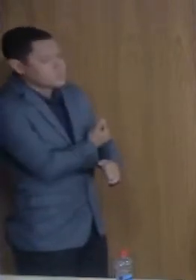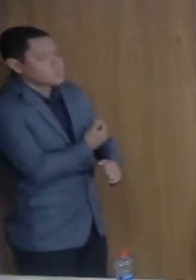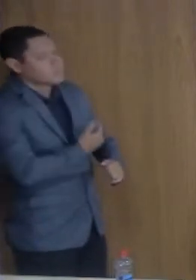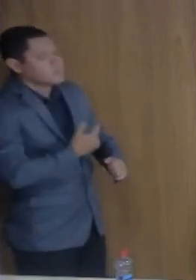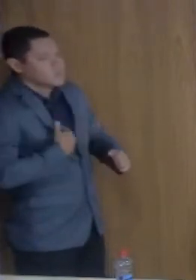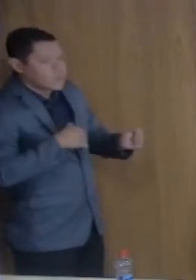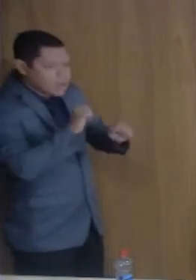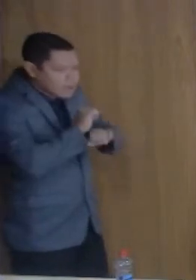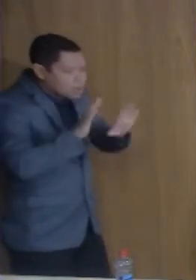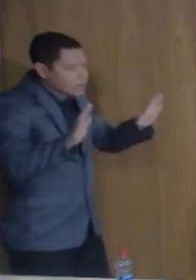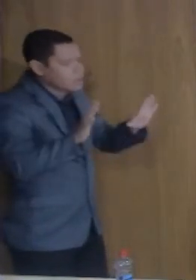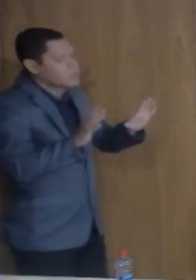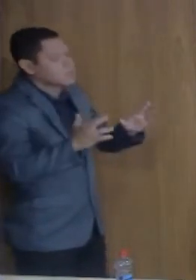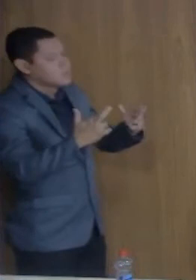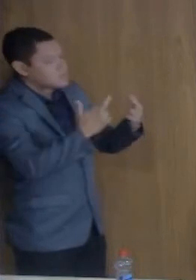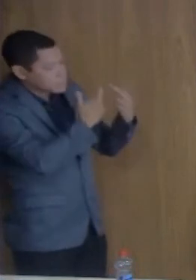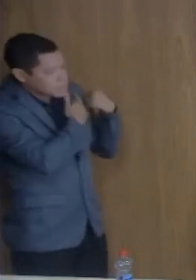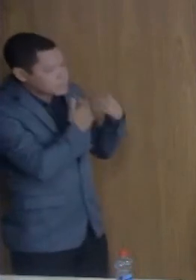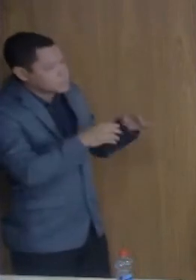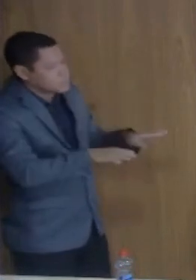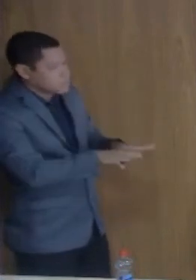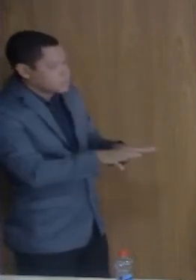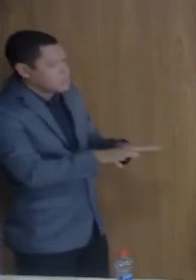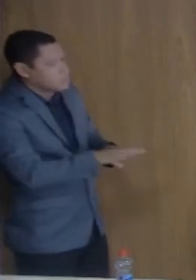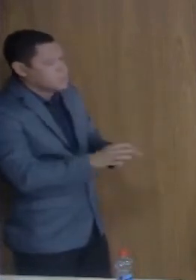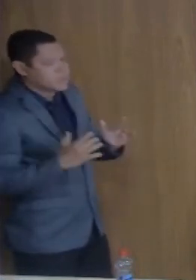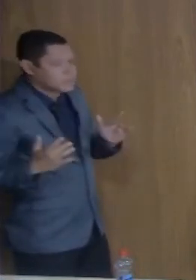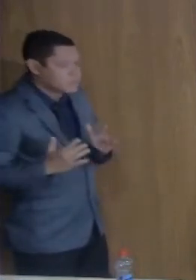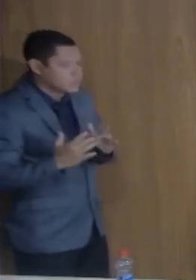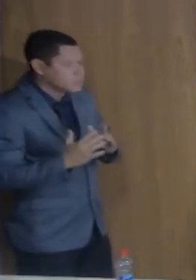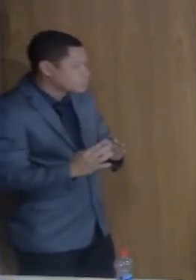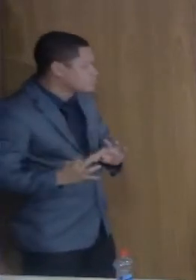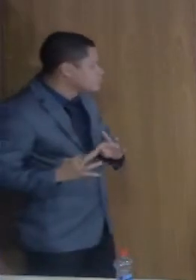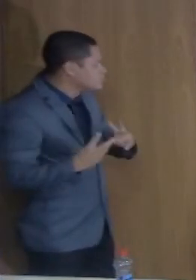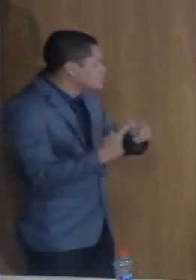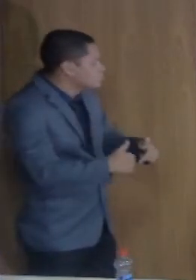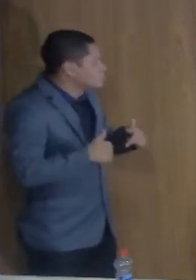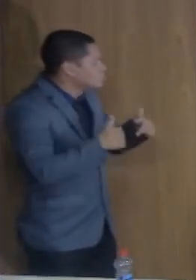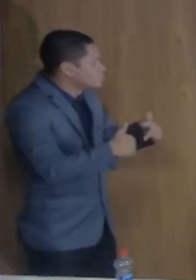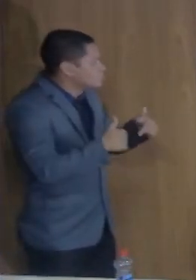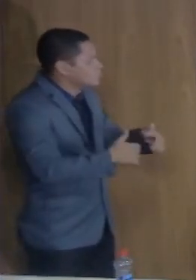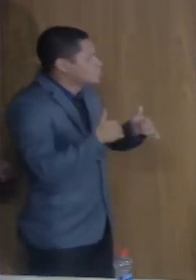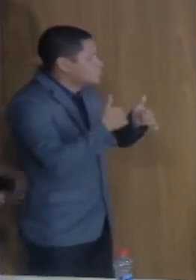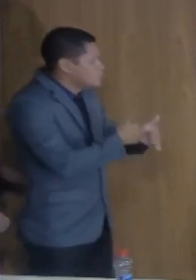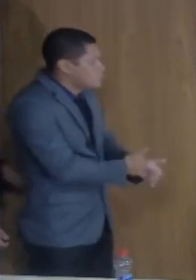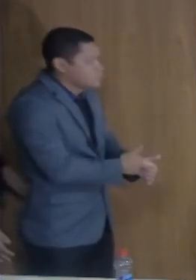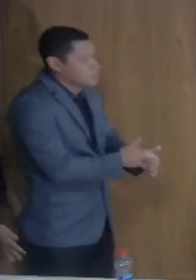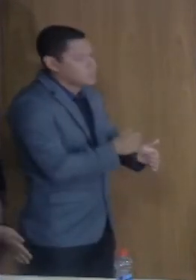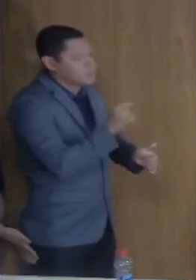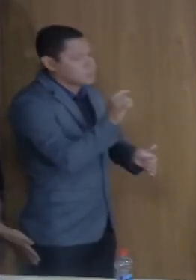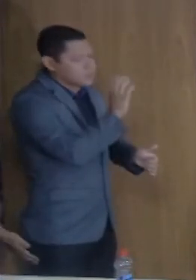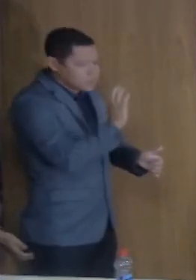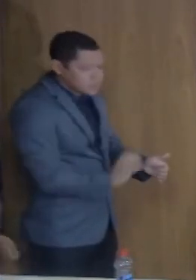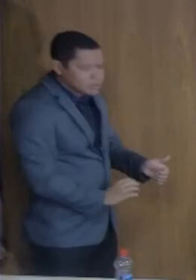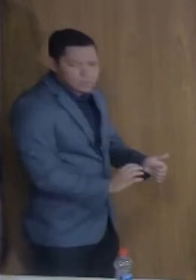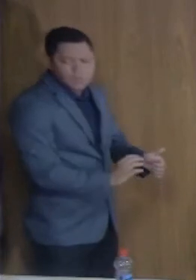de modo a atender às demandas de nossa cidade e de nossa gente, junto de cada cidadã e cidadão,